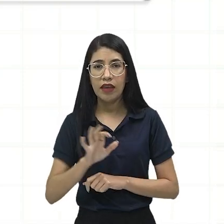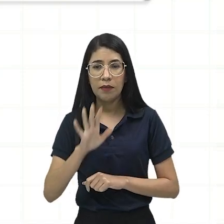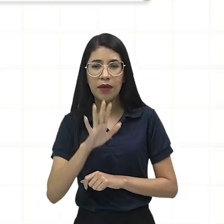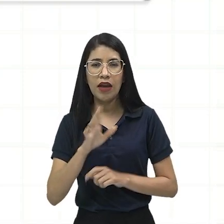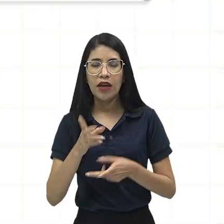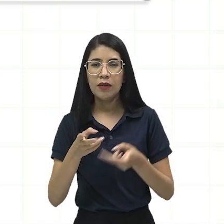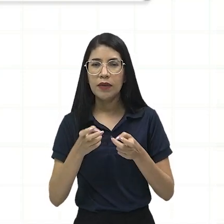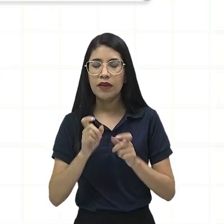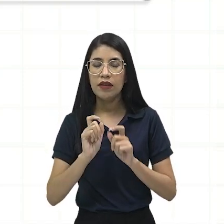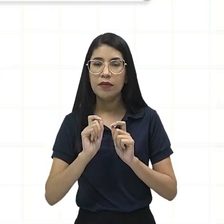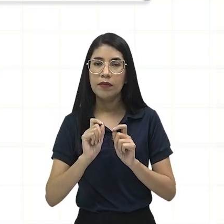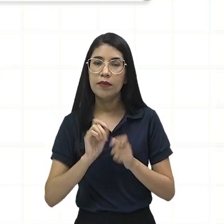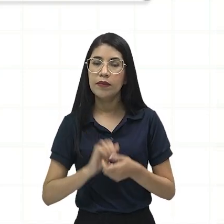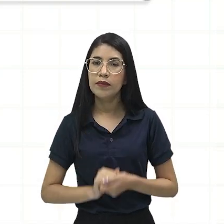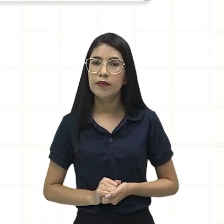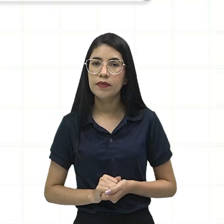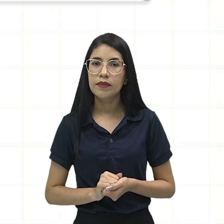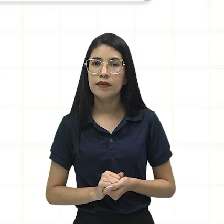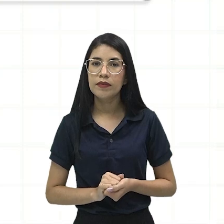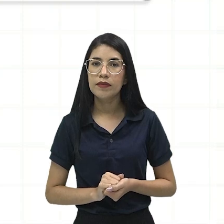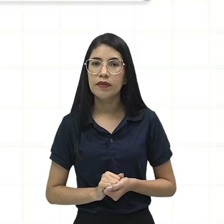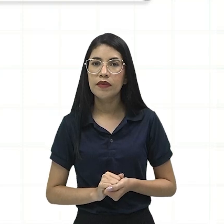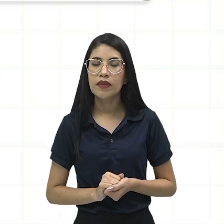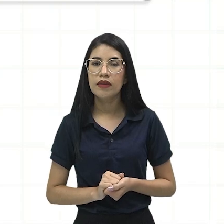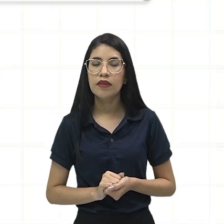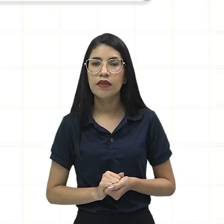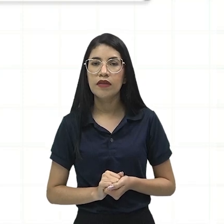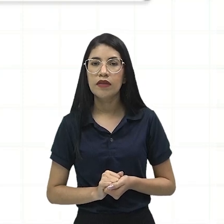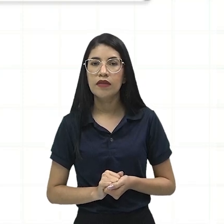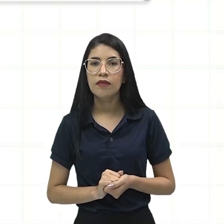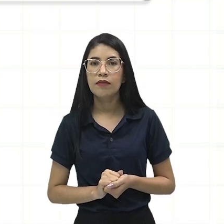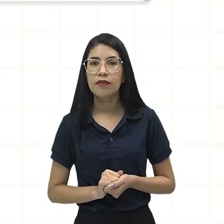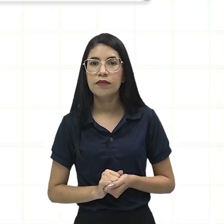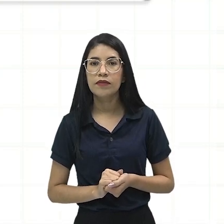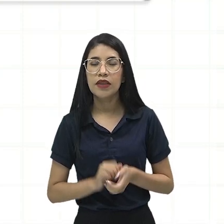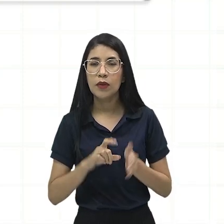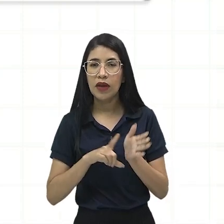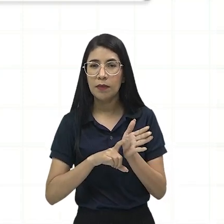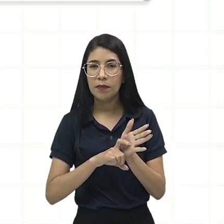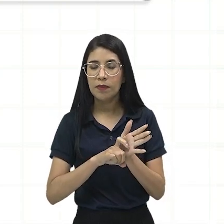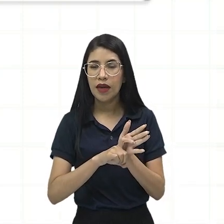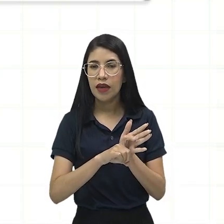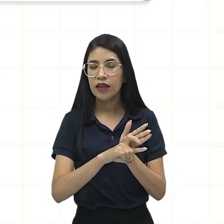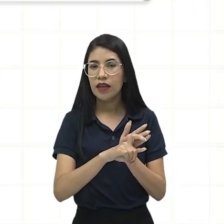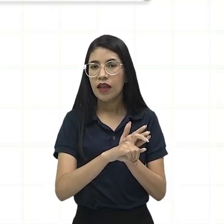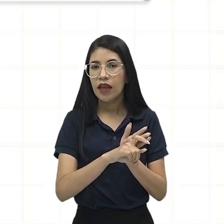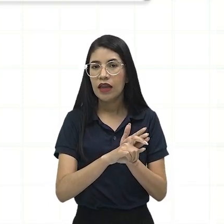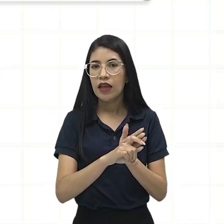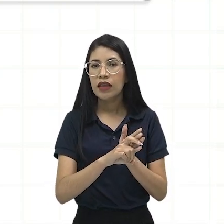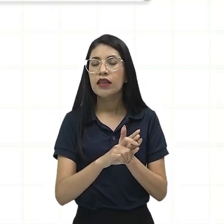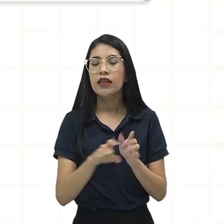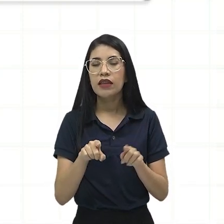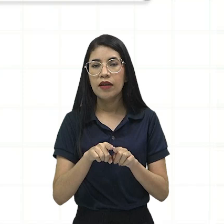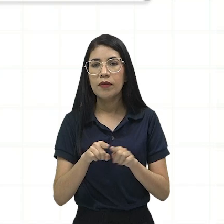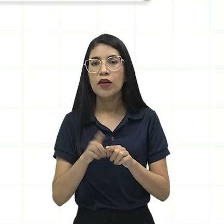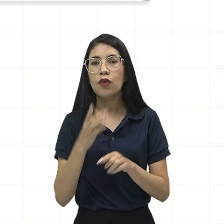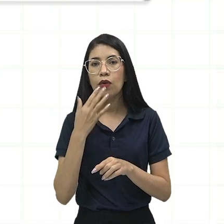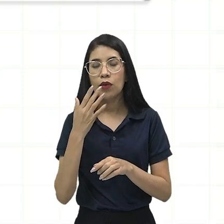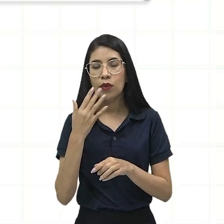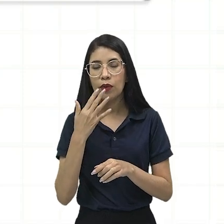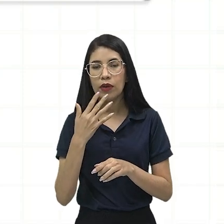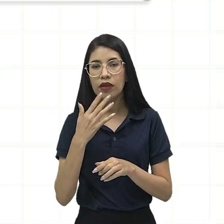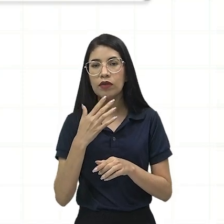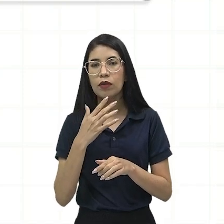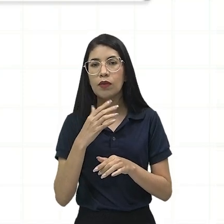aspecto, é um aspecto de indivíduo dessa colônia aí, que foi colorido artificialmente.